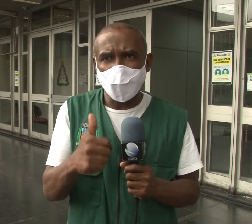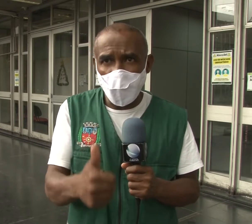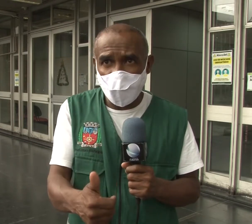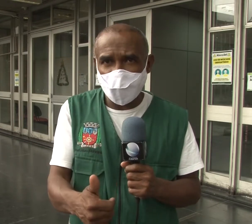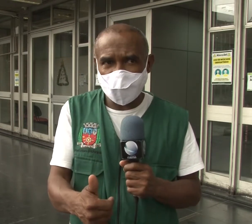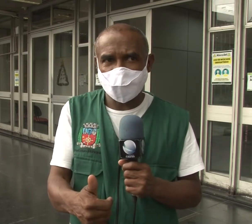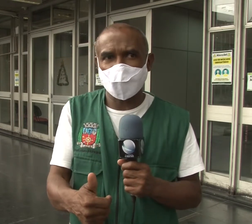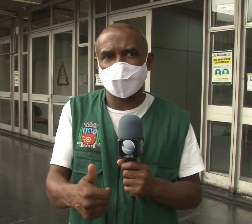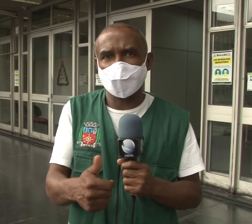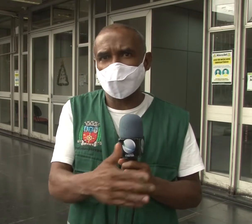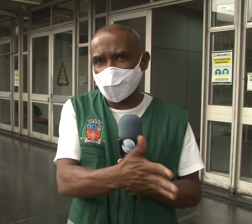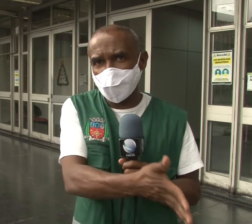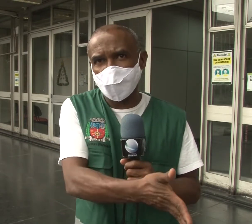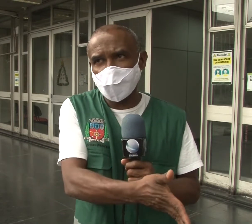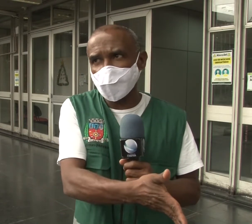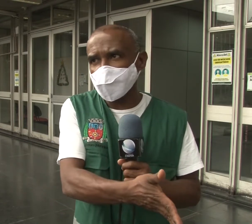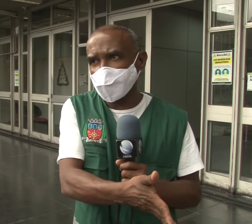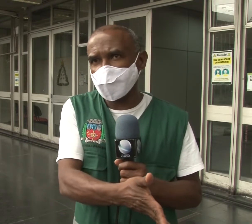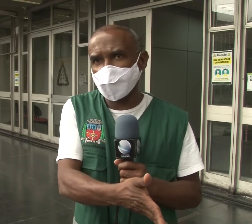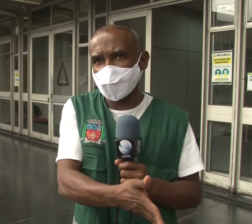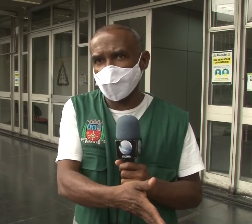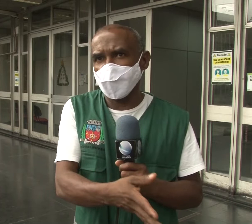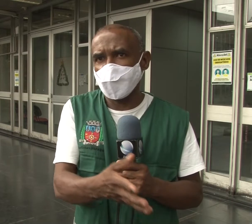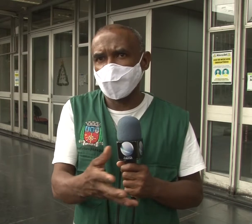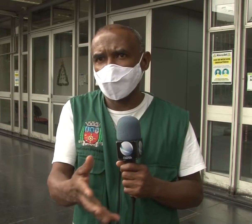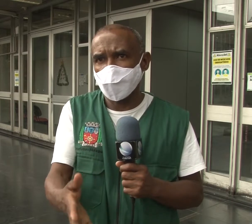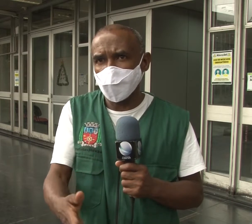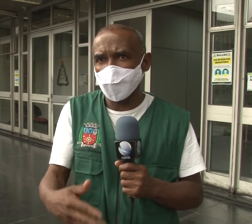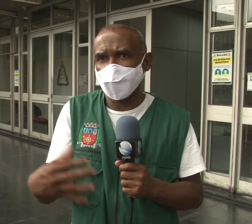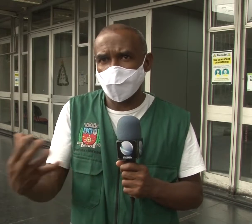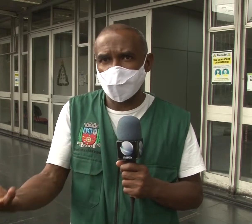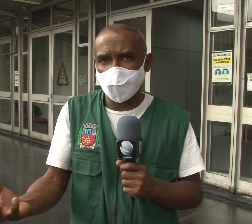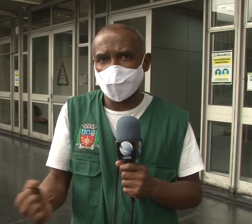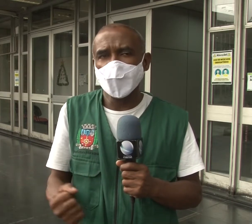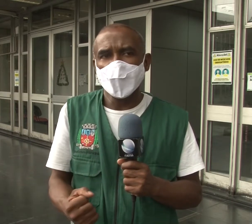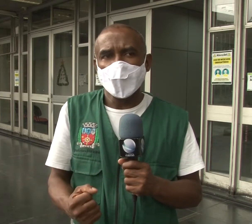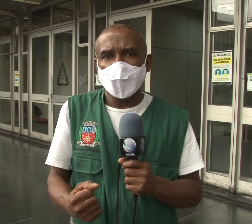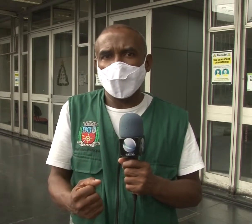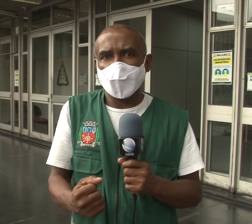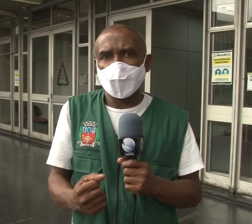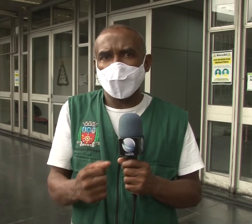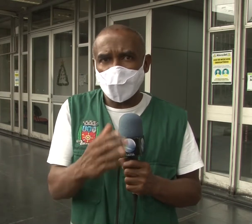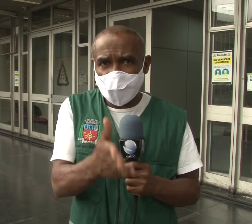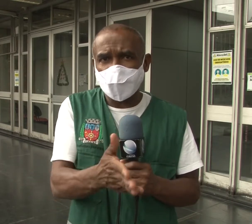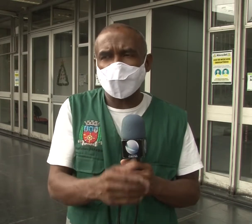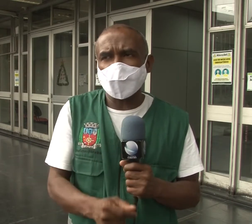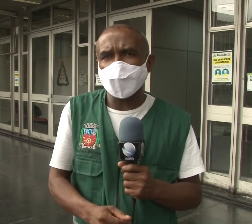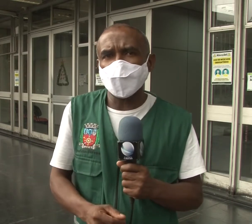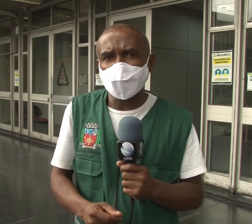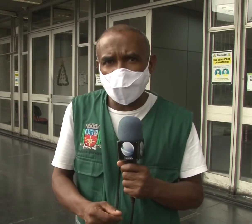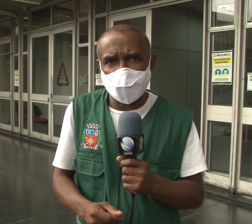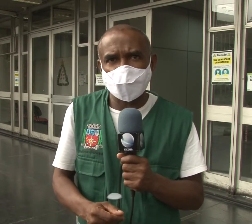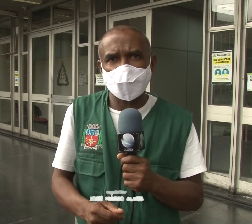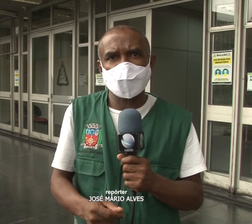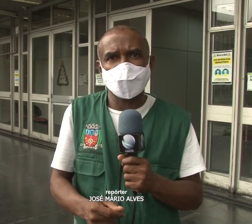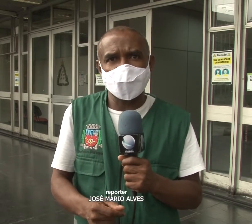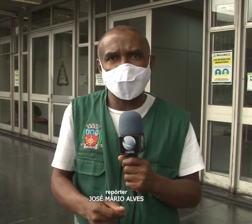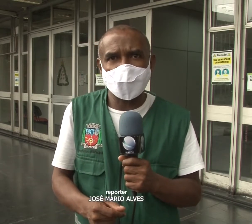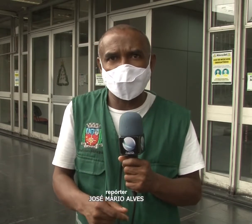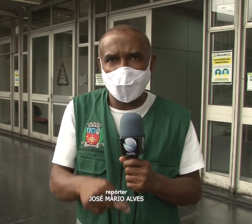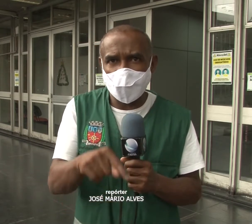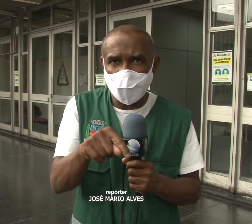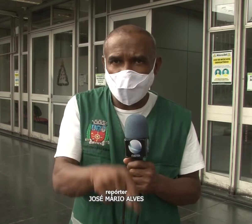doações de móveis, que às vezes você pode não estar utilizando mais, de roupa, fogão, pode ser feita no Fundo Social